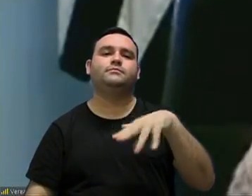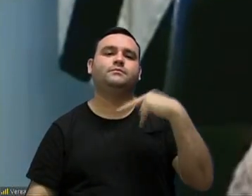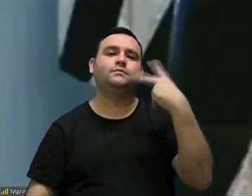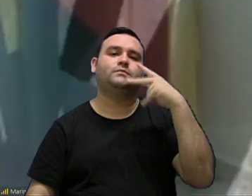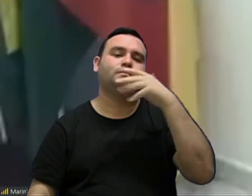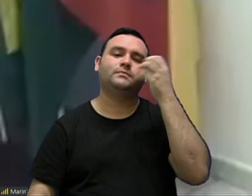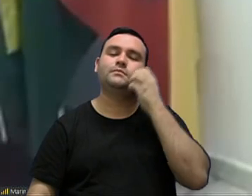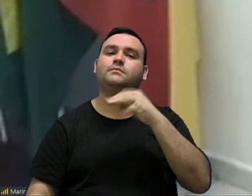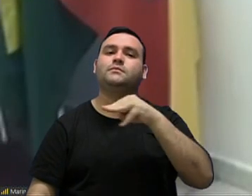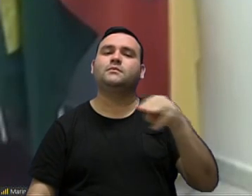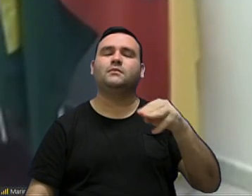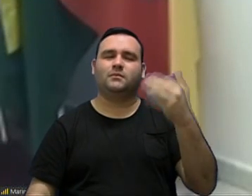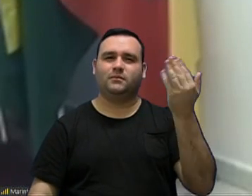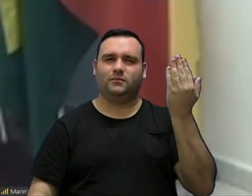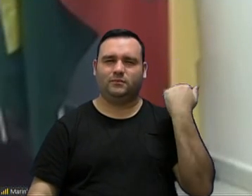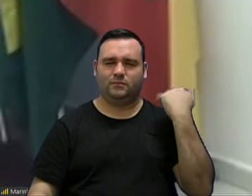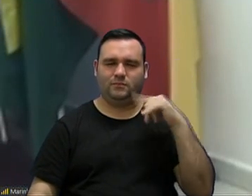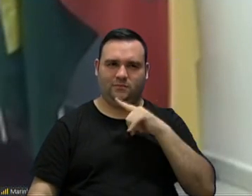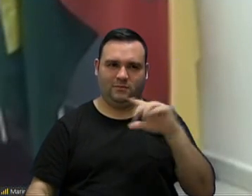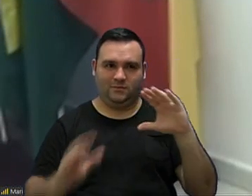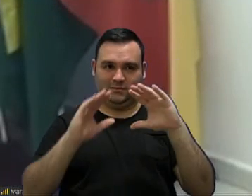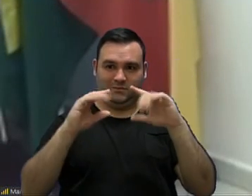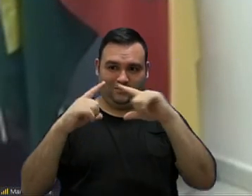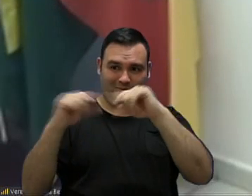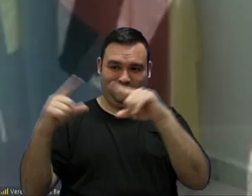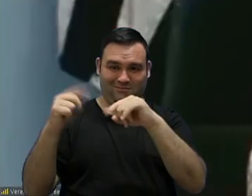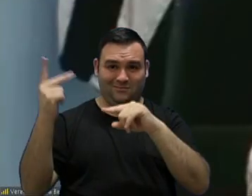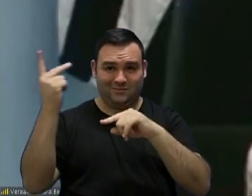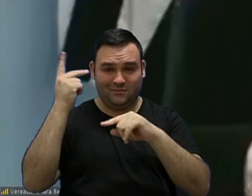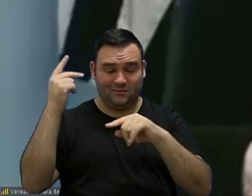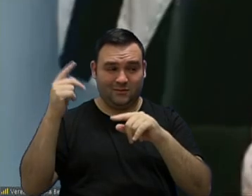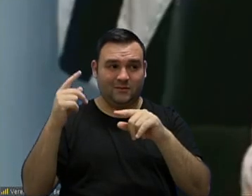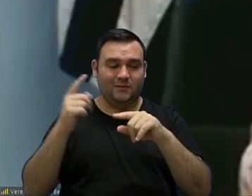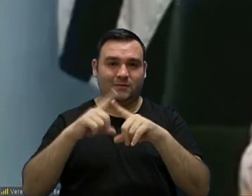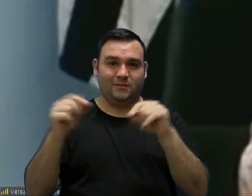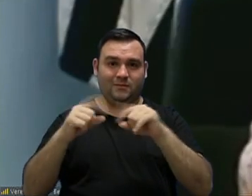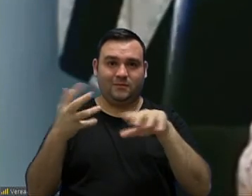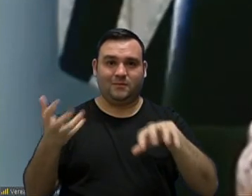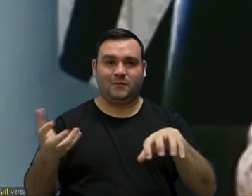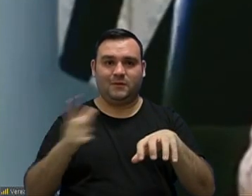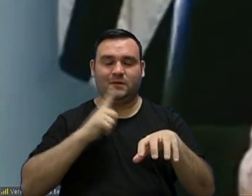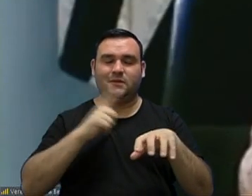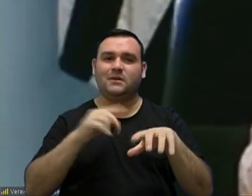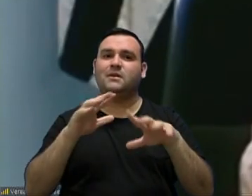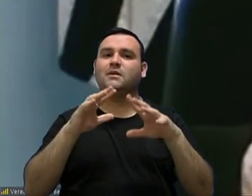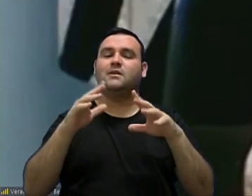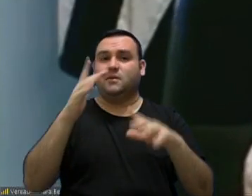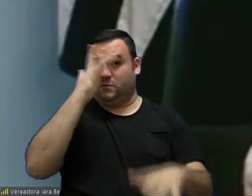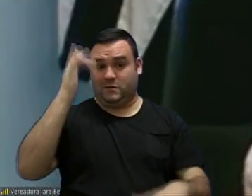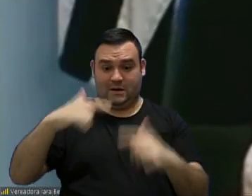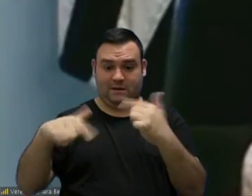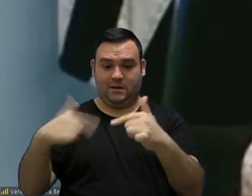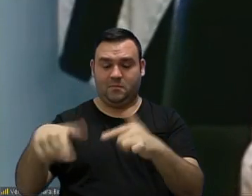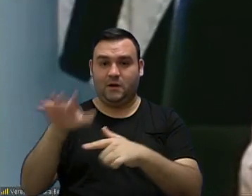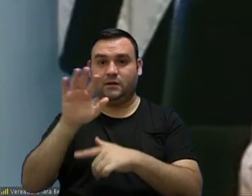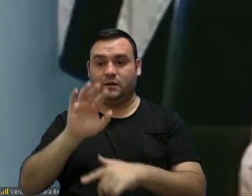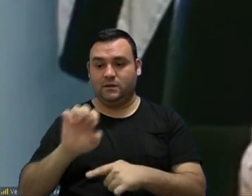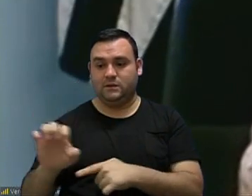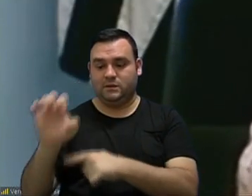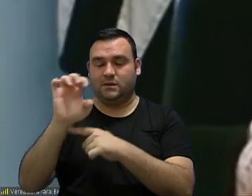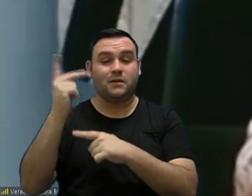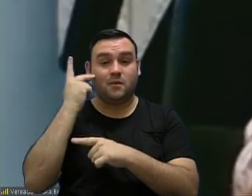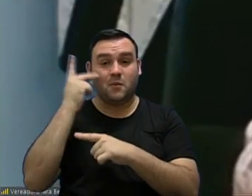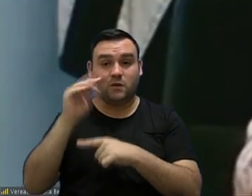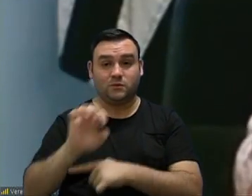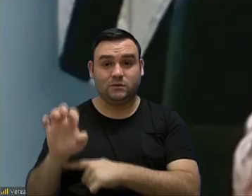Marinho, foi votado isso na Assembleia Legislativa para os funcionários públicos estaduais